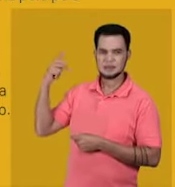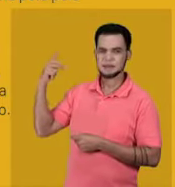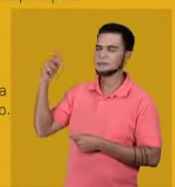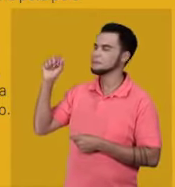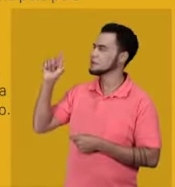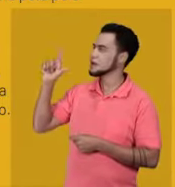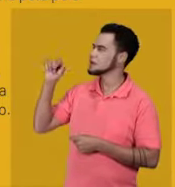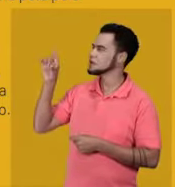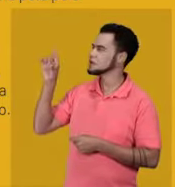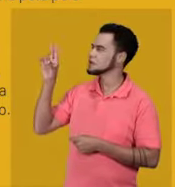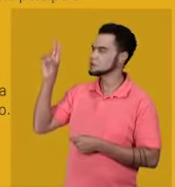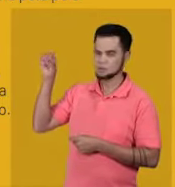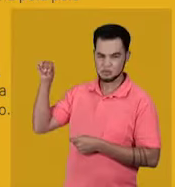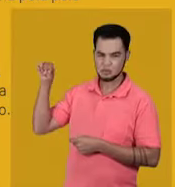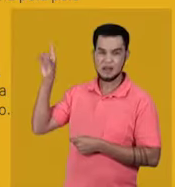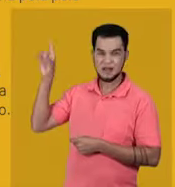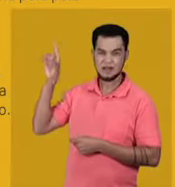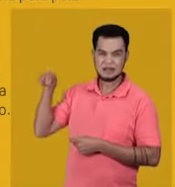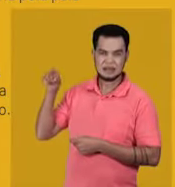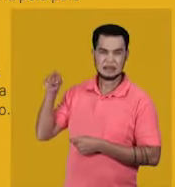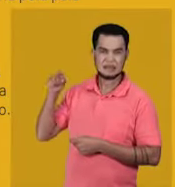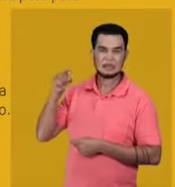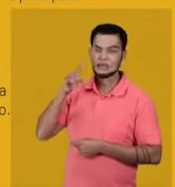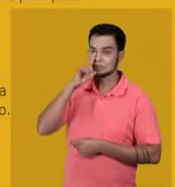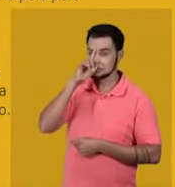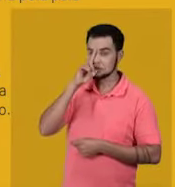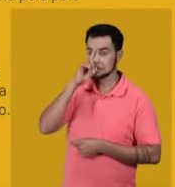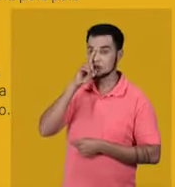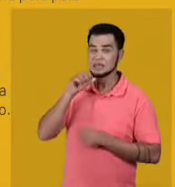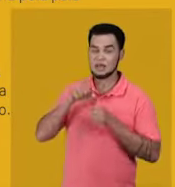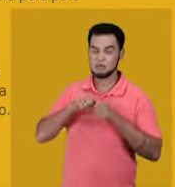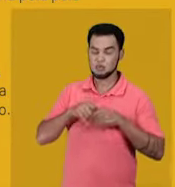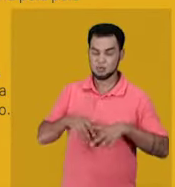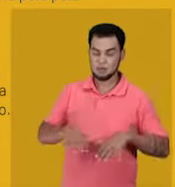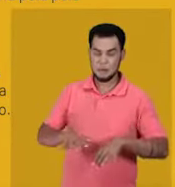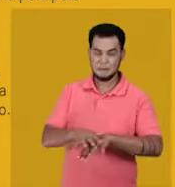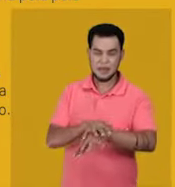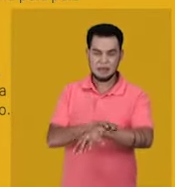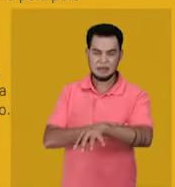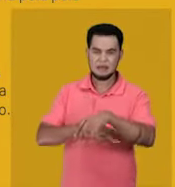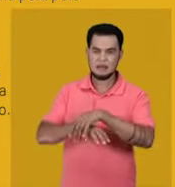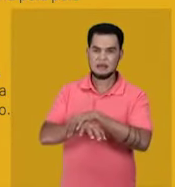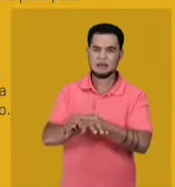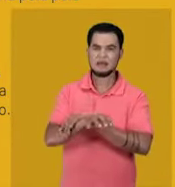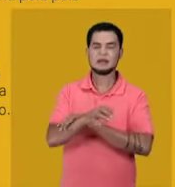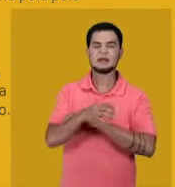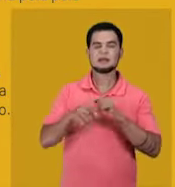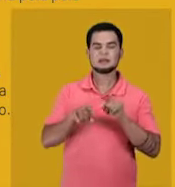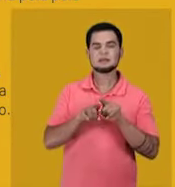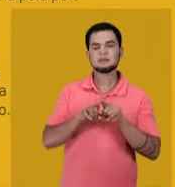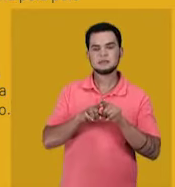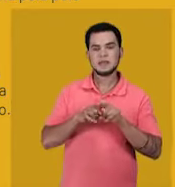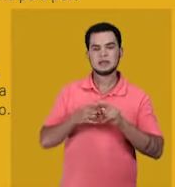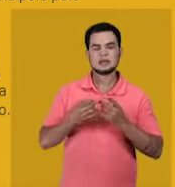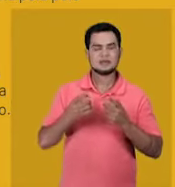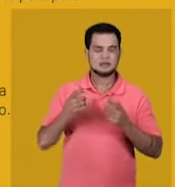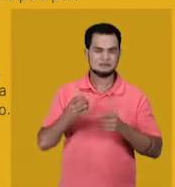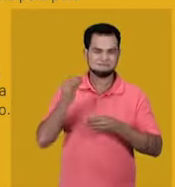infecciosa e ela se espalha tanto pela pele quanto pela mucosa. Os principais